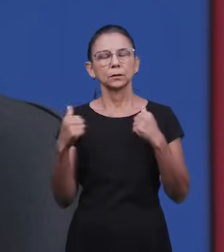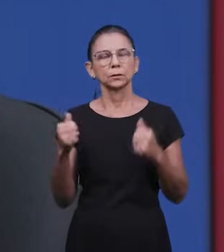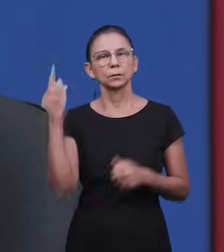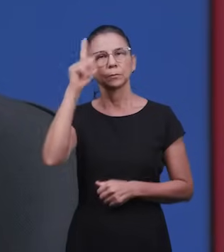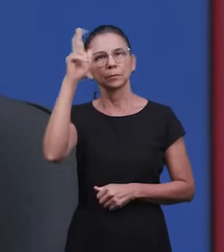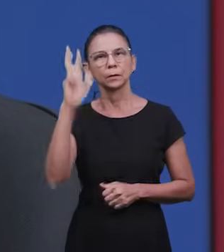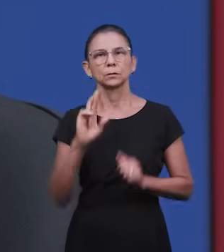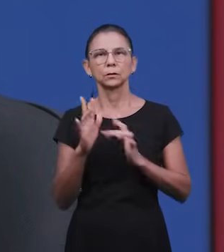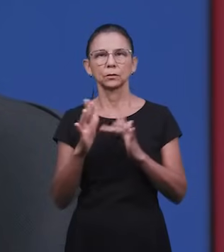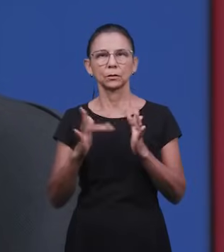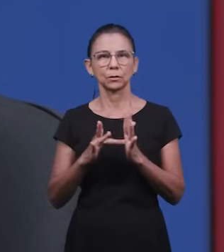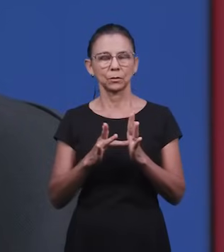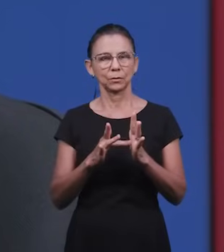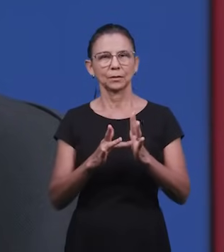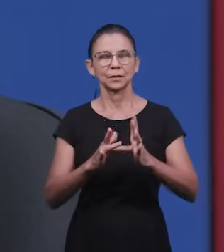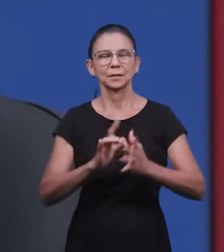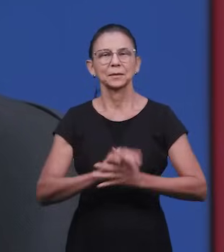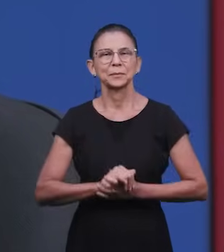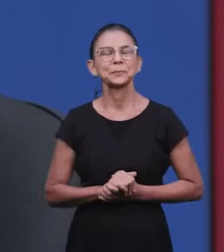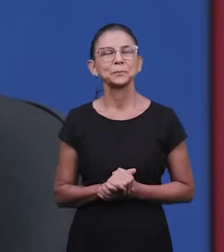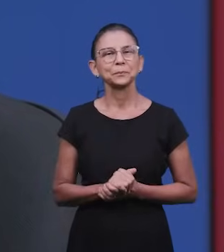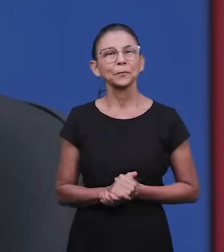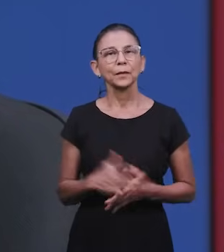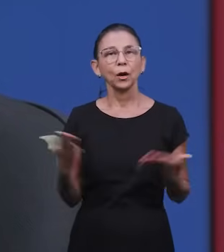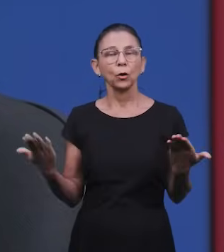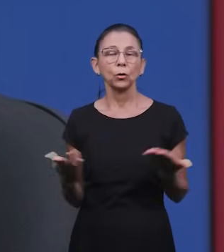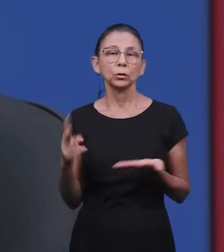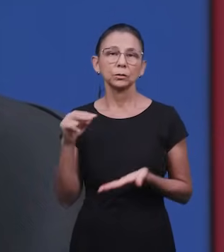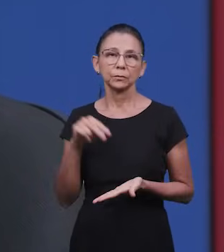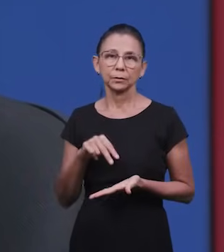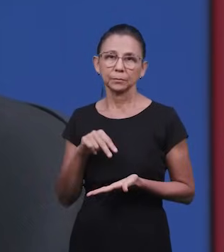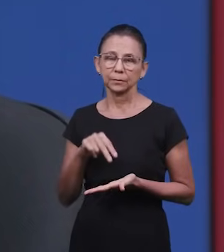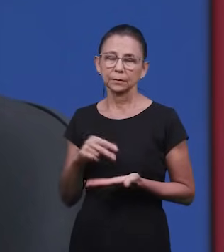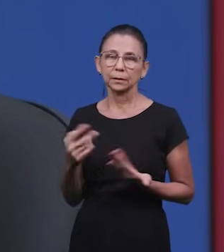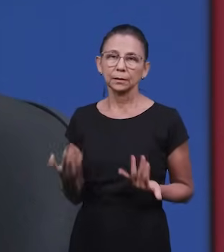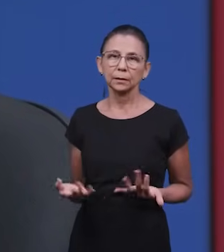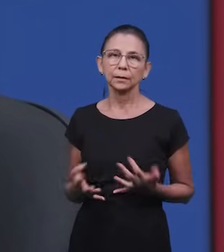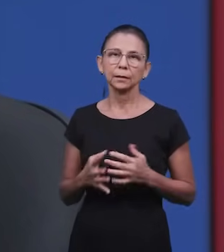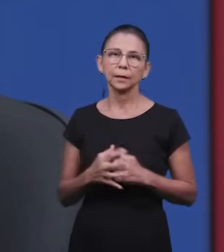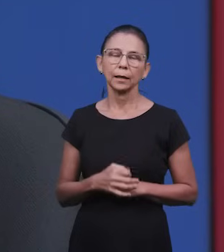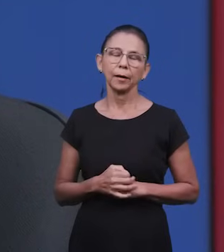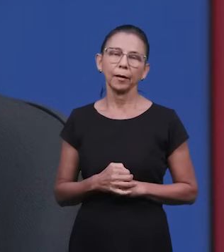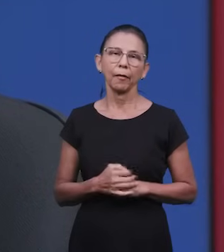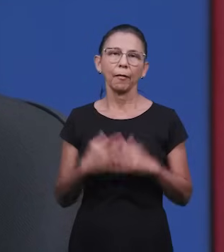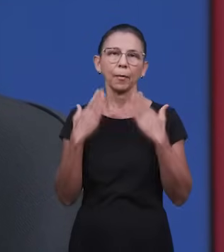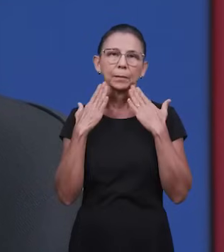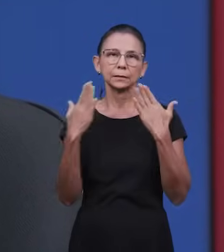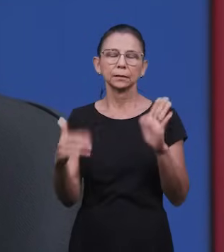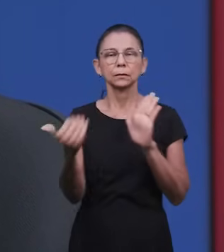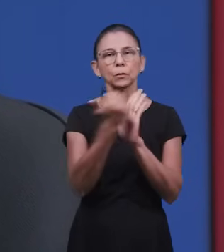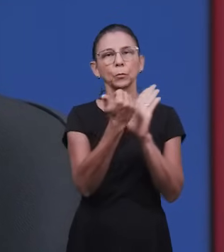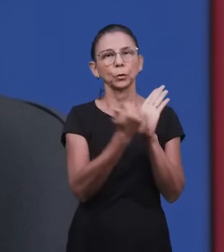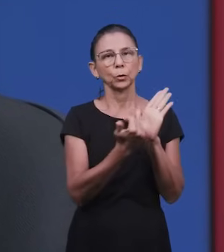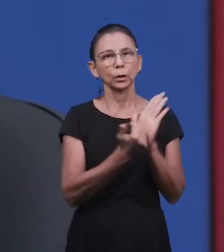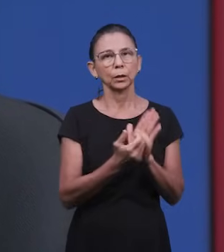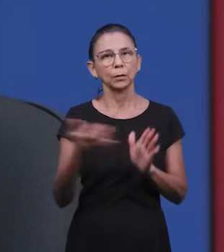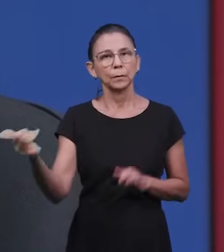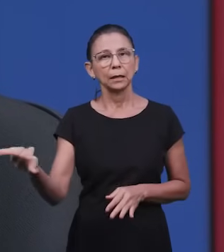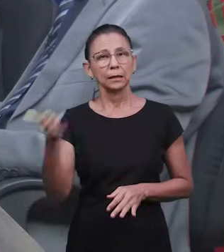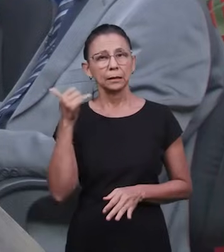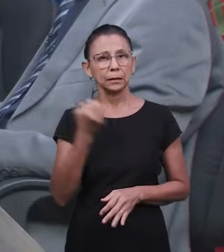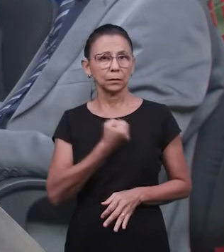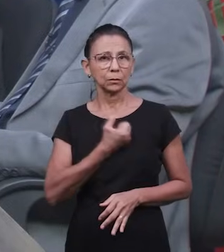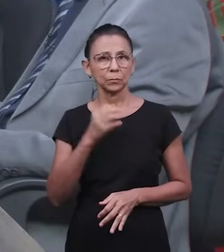Queremos saudar a todos com a paz do Senhor Jesus. Estamos aqui para mais um programa Ligue